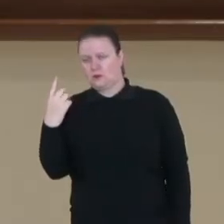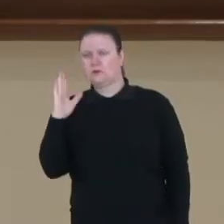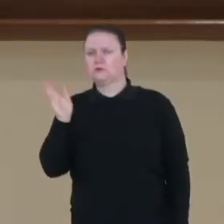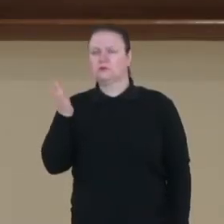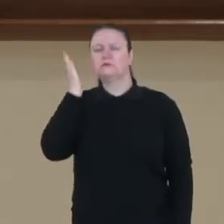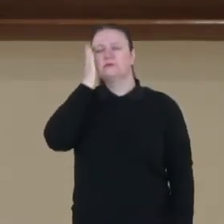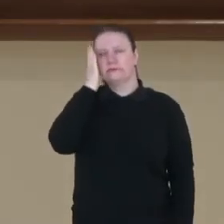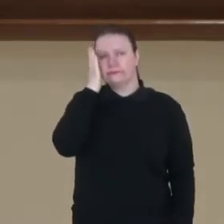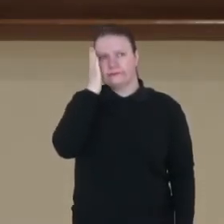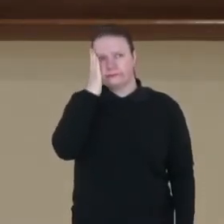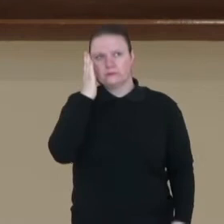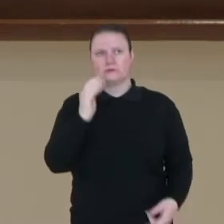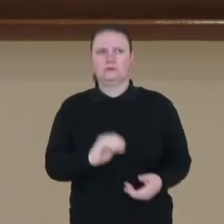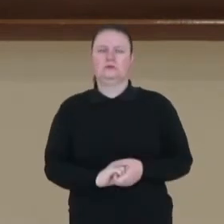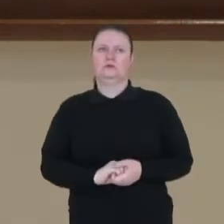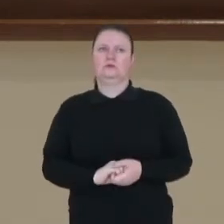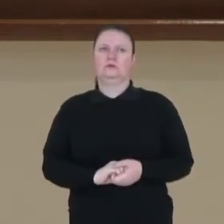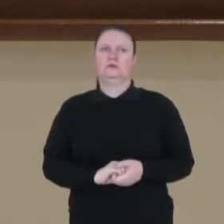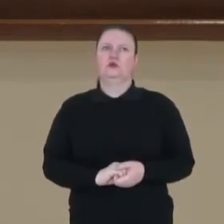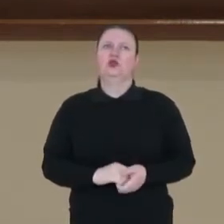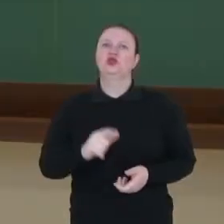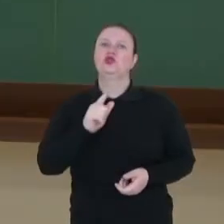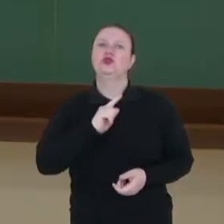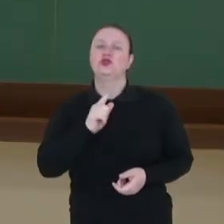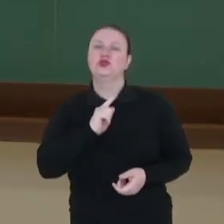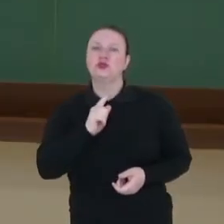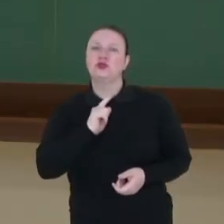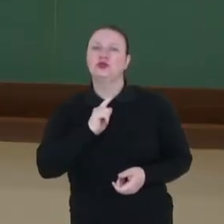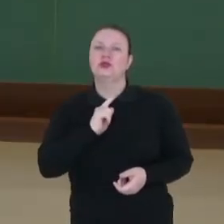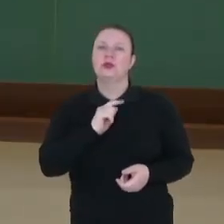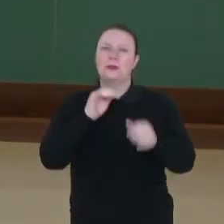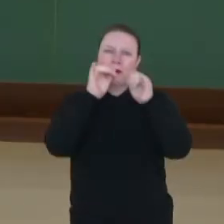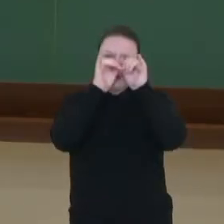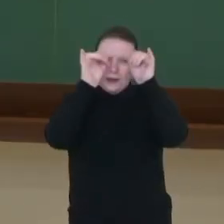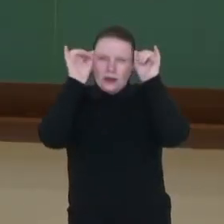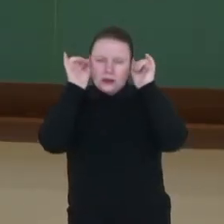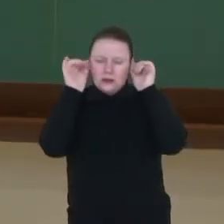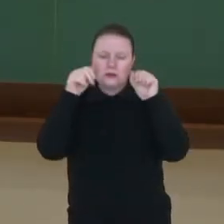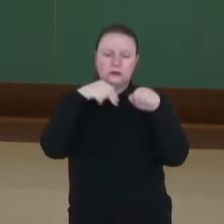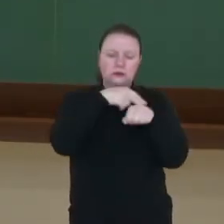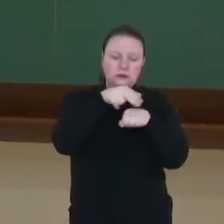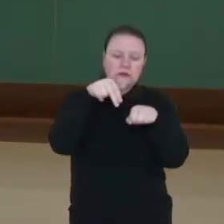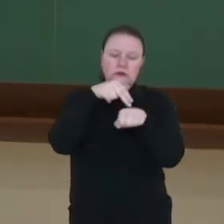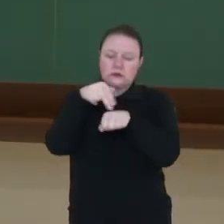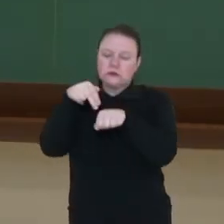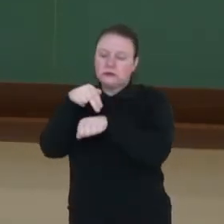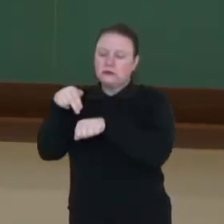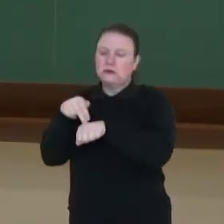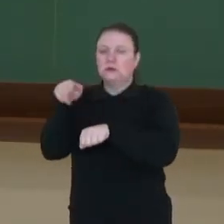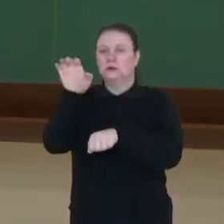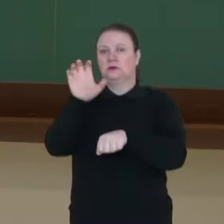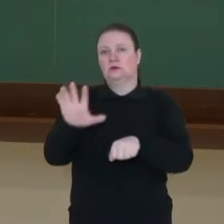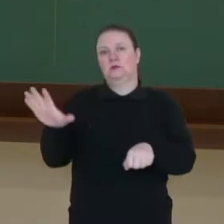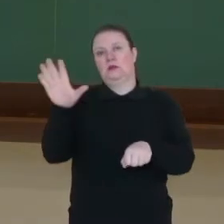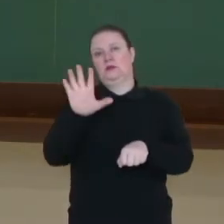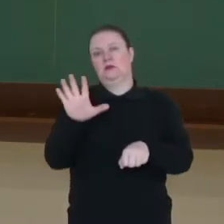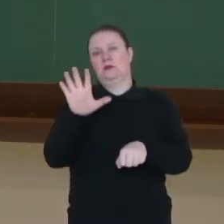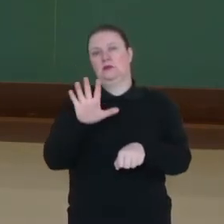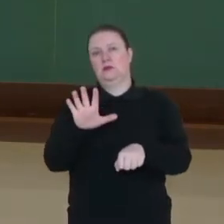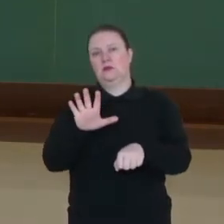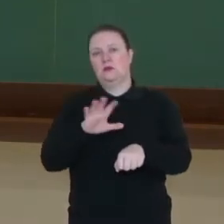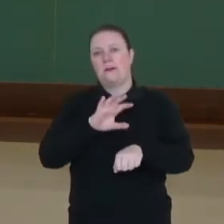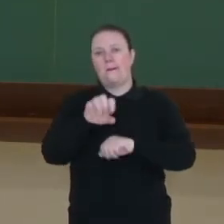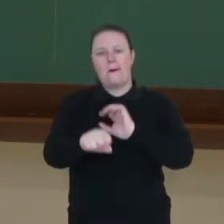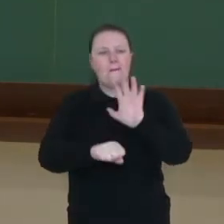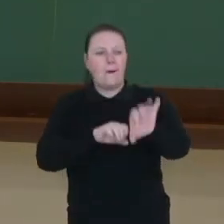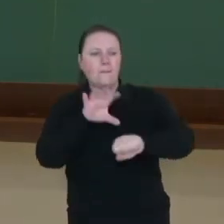que enquanto ocorria a corrida imperialista, as nações europeias disputando